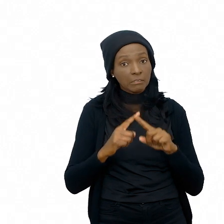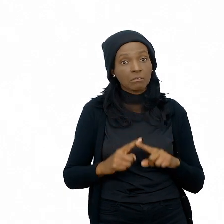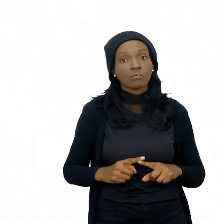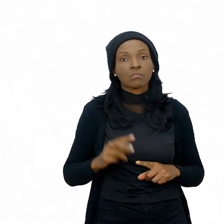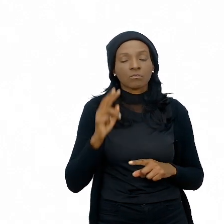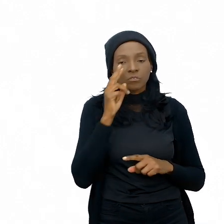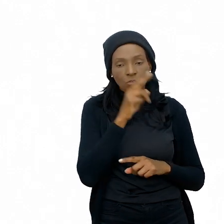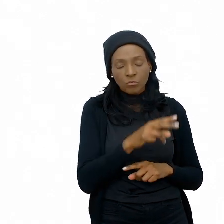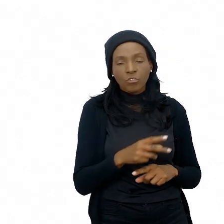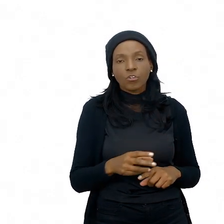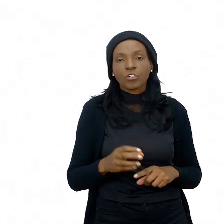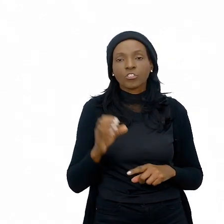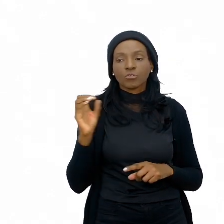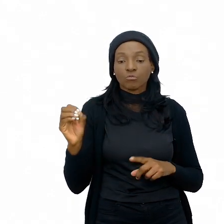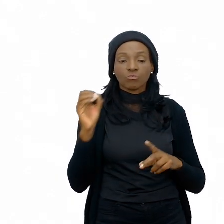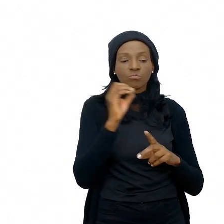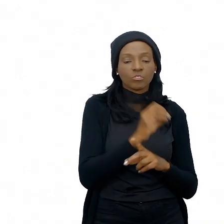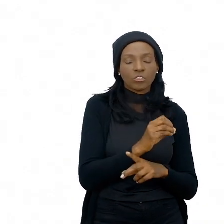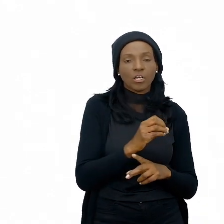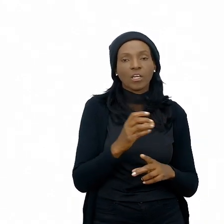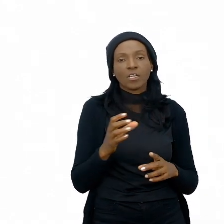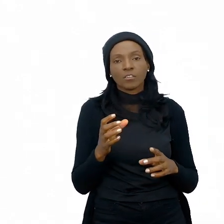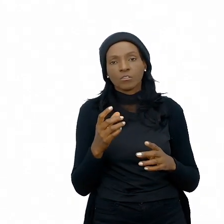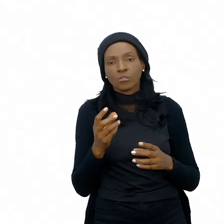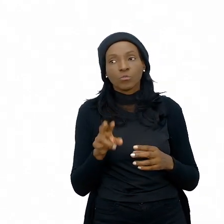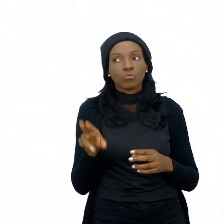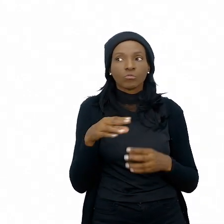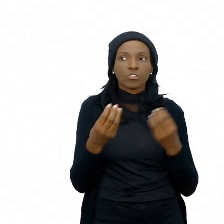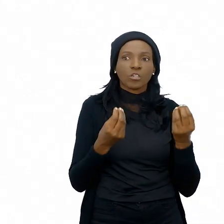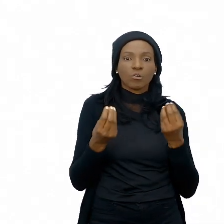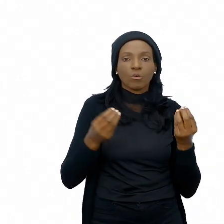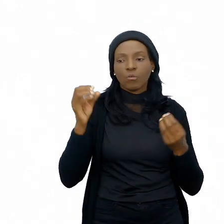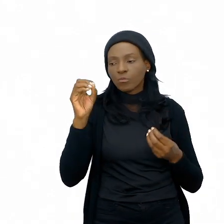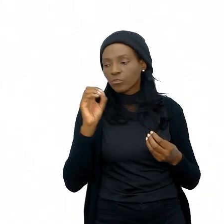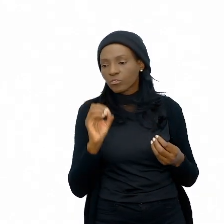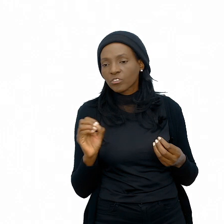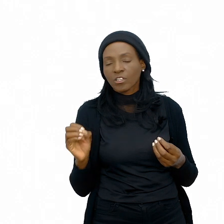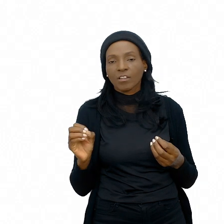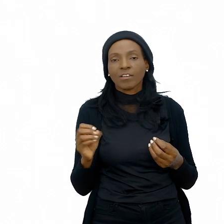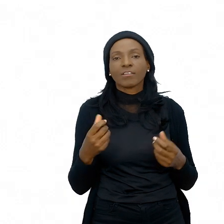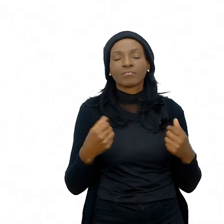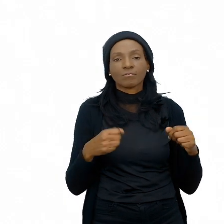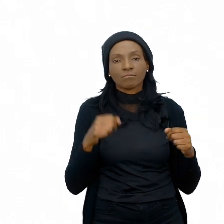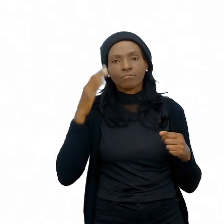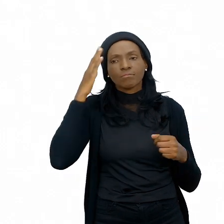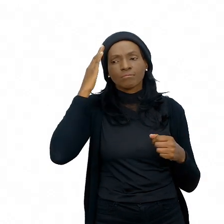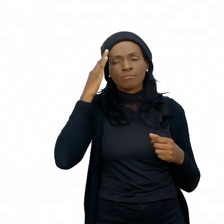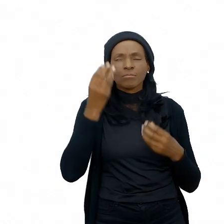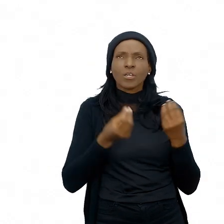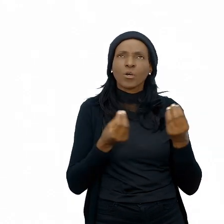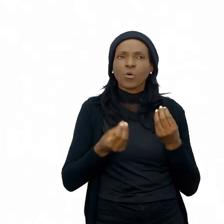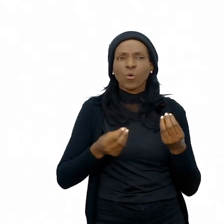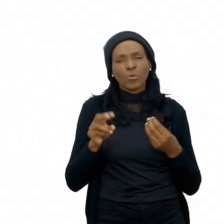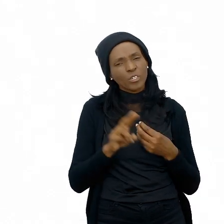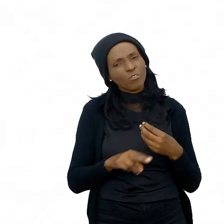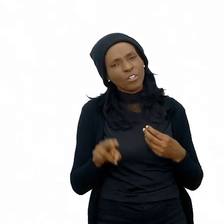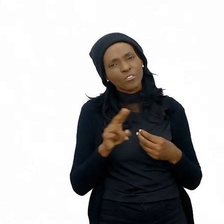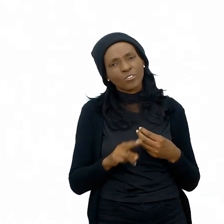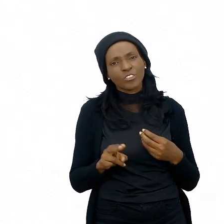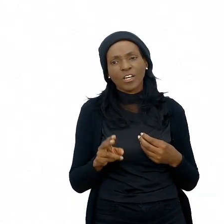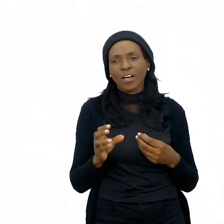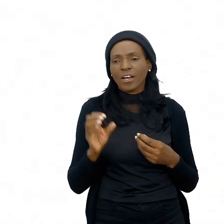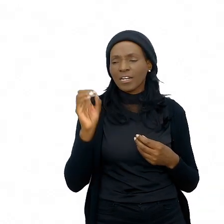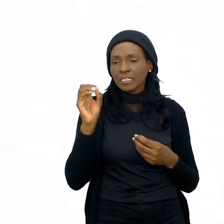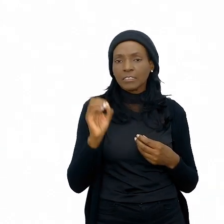grande para os estudantes, o controle do zero. Então, ter esse número para saber de que forma que ele faz esse controle